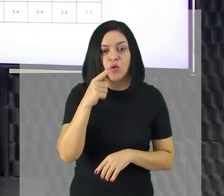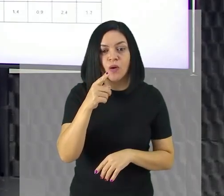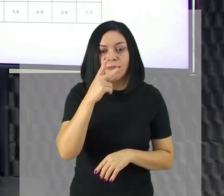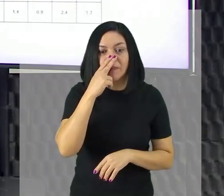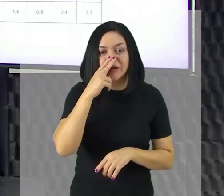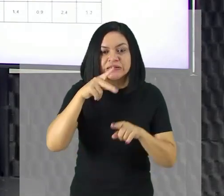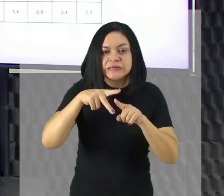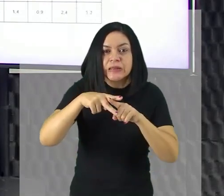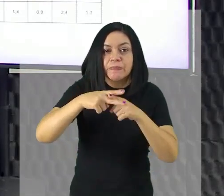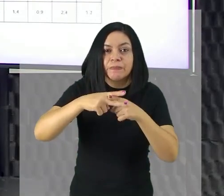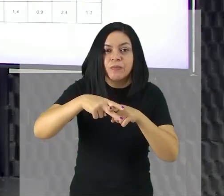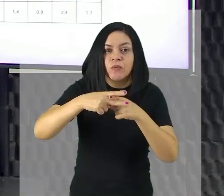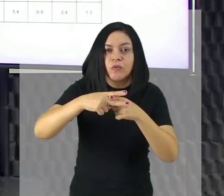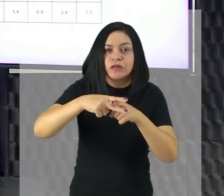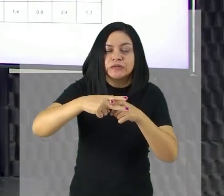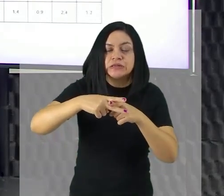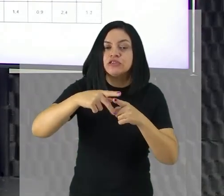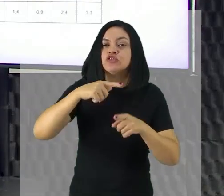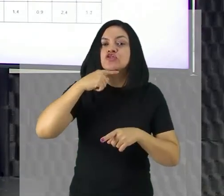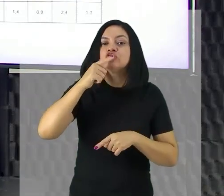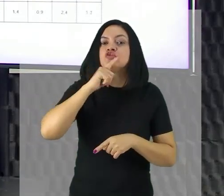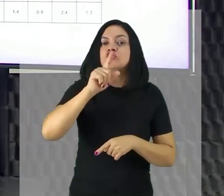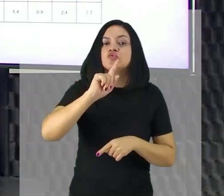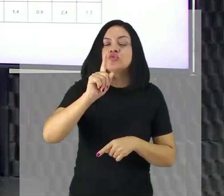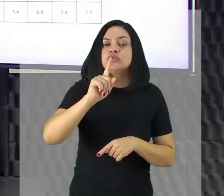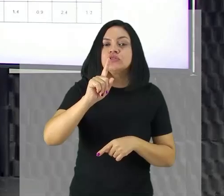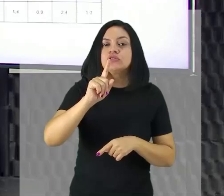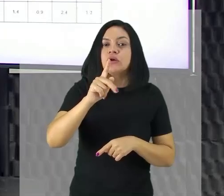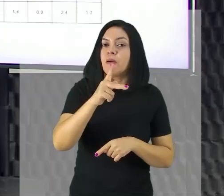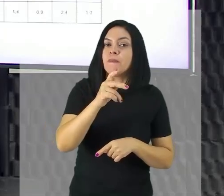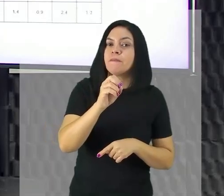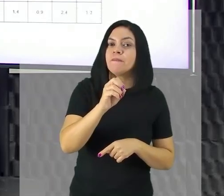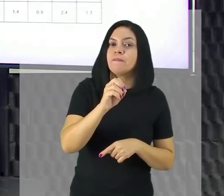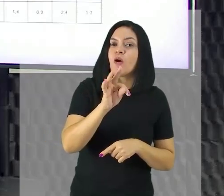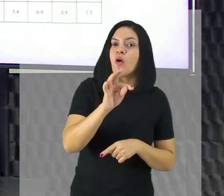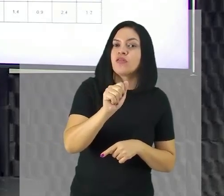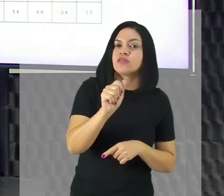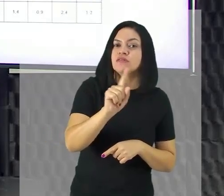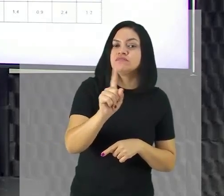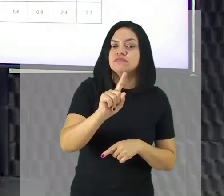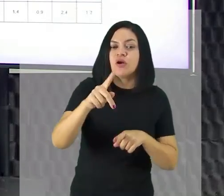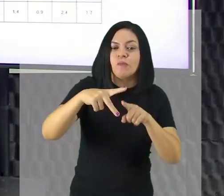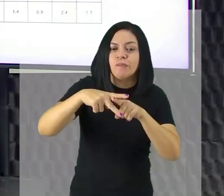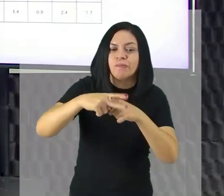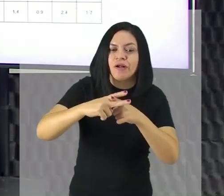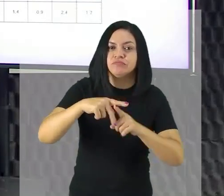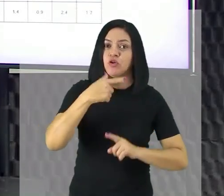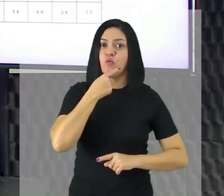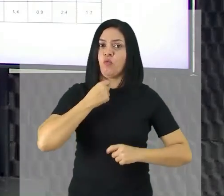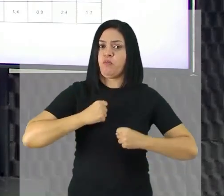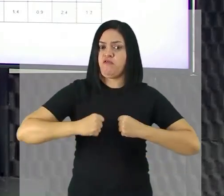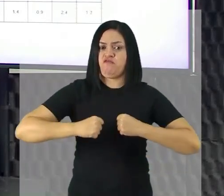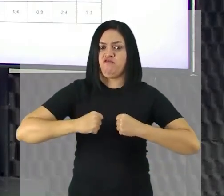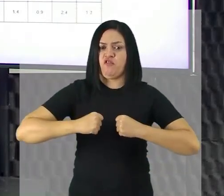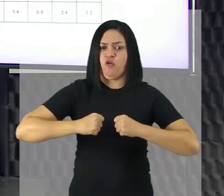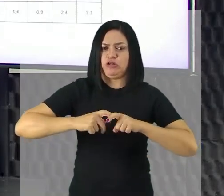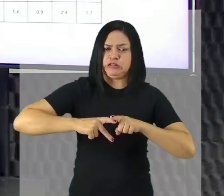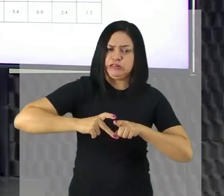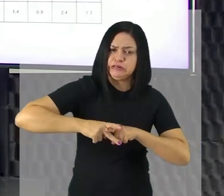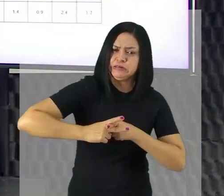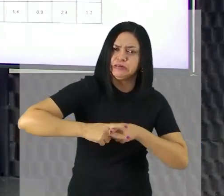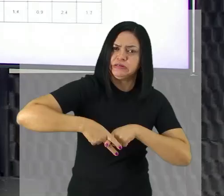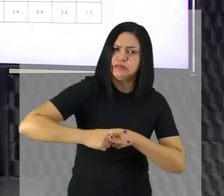né, gente? E um parafuso. Aí esse homem forte diz, não consigo desatarrachar. Aí